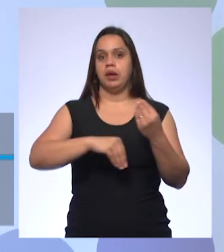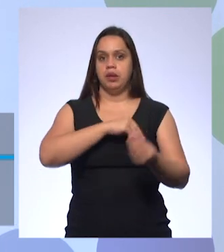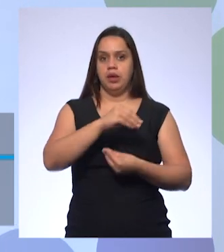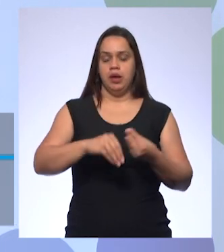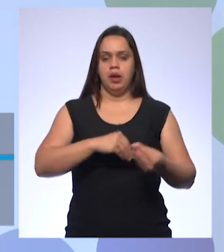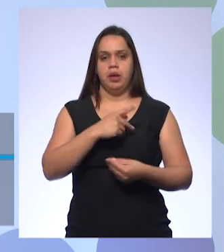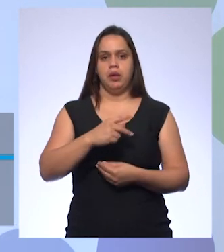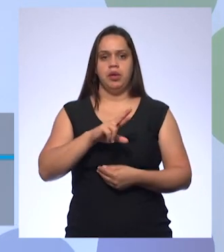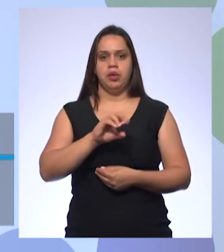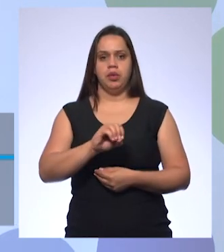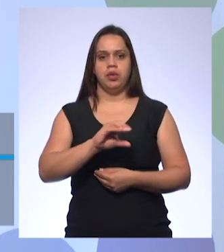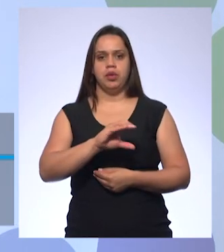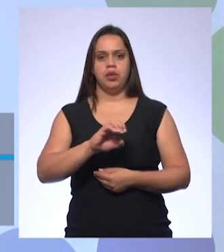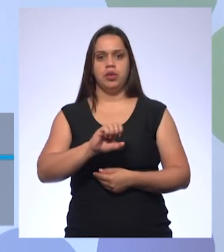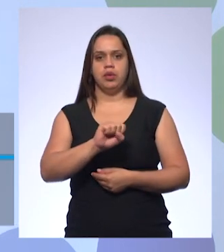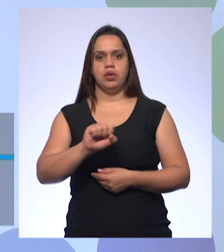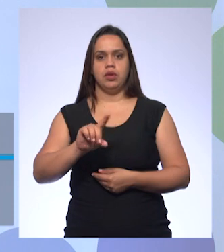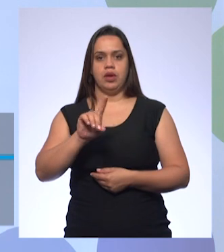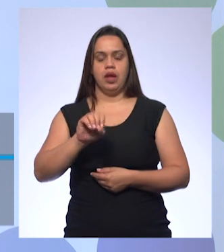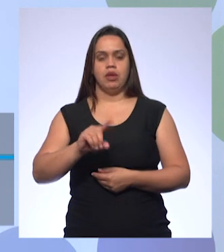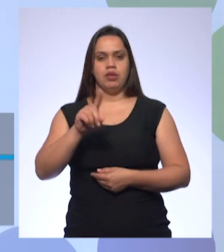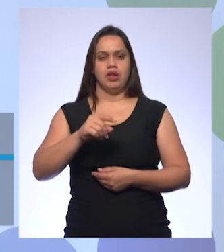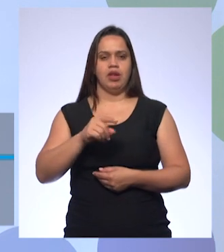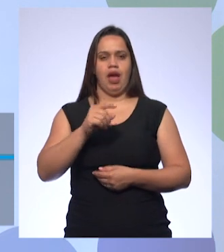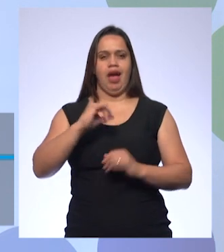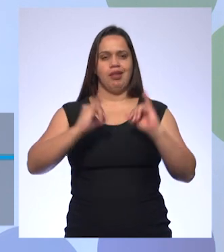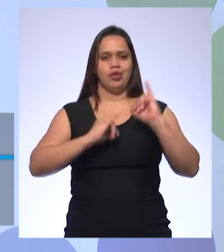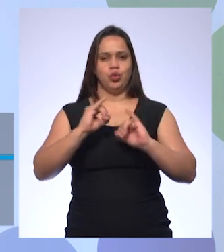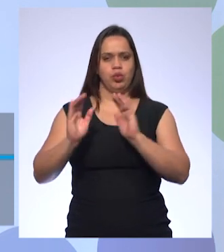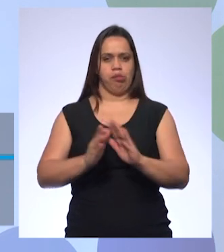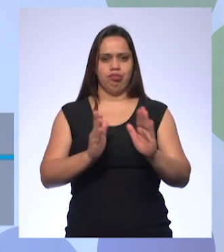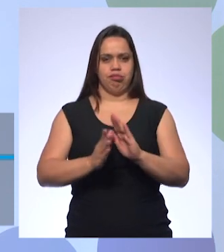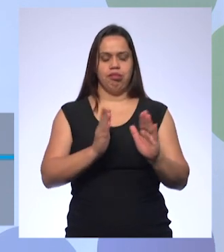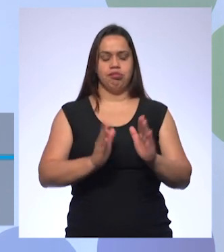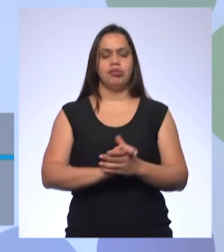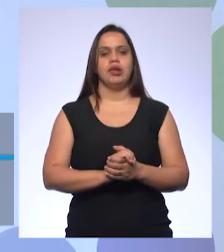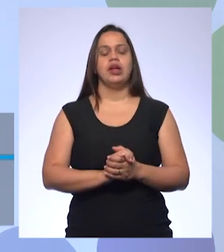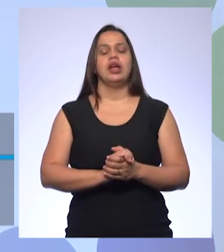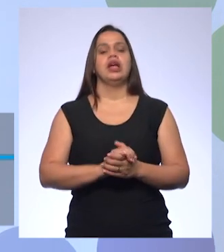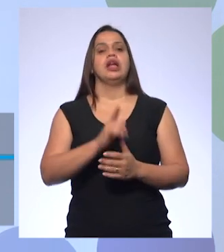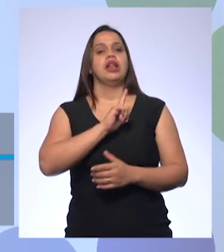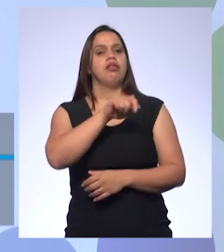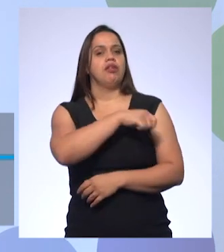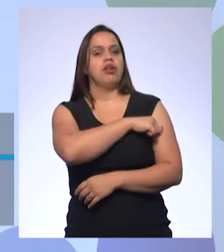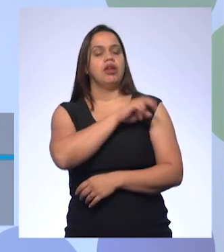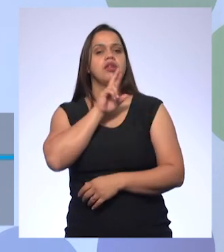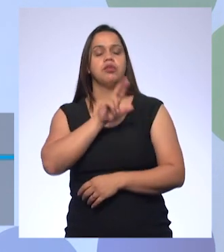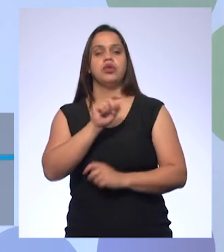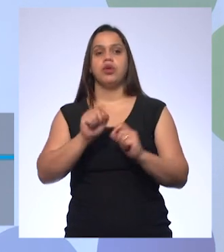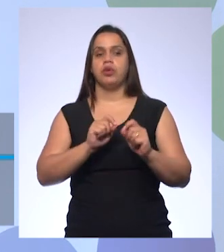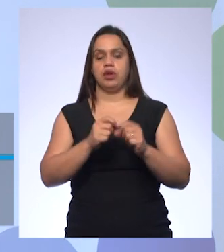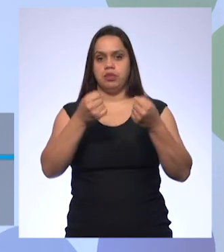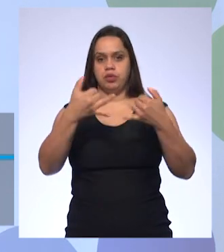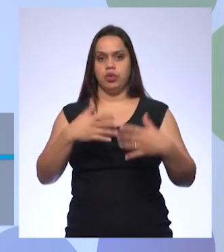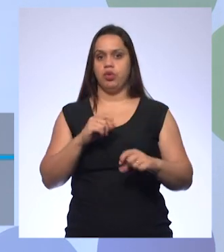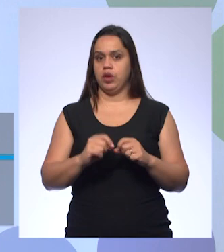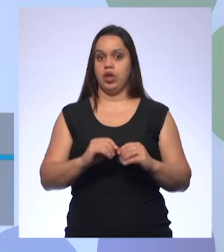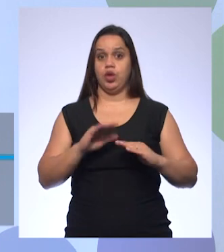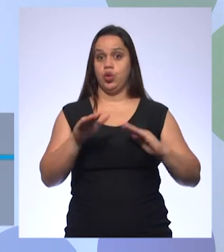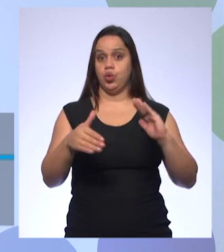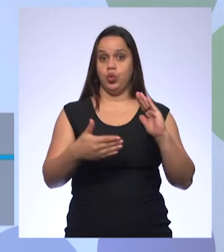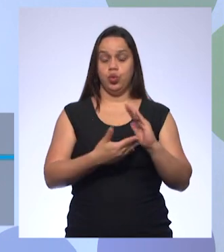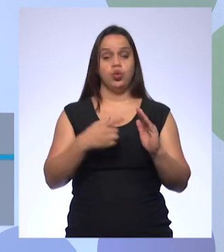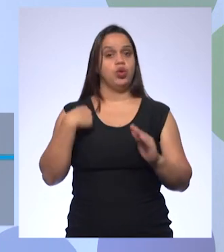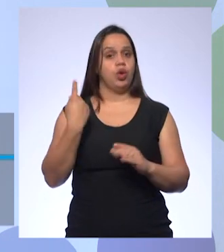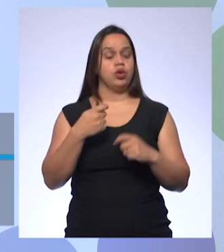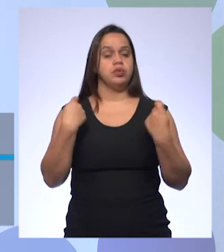colocou aí o recado de uma maneira bem pedagógica e tal. Eu acho que tudo, ela deixou claro isso, tudo a gente tem que dar